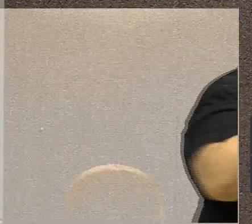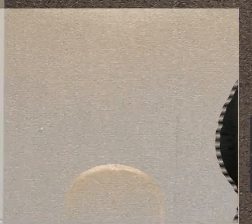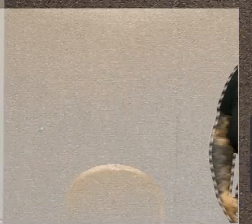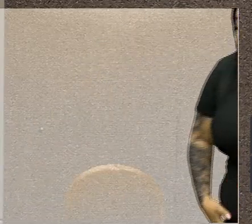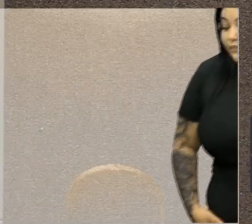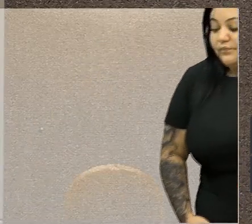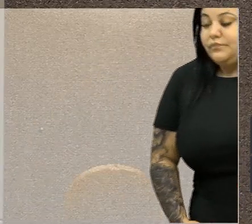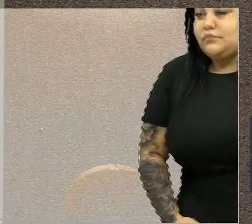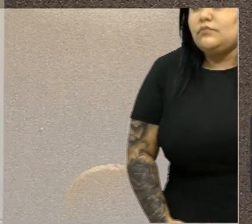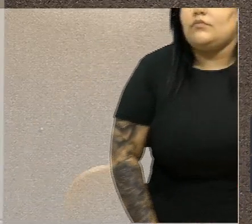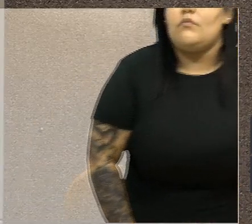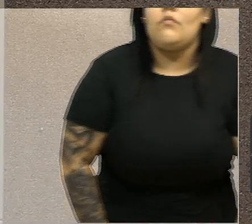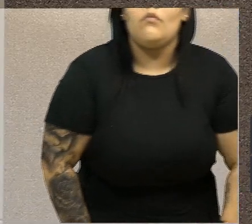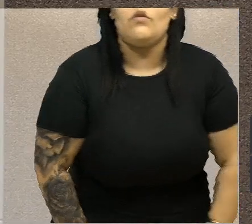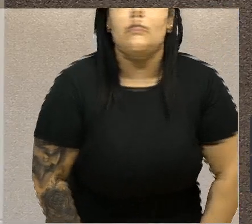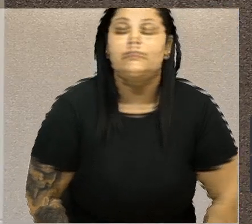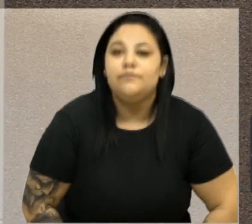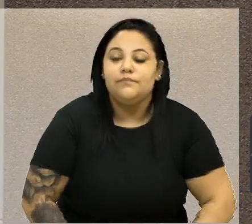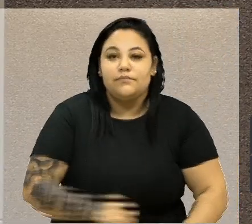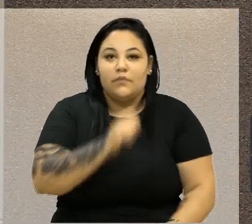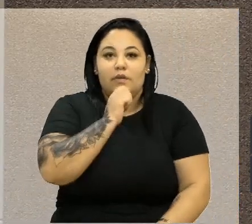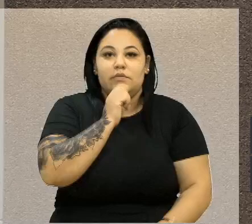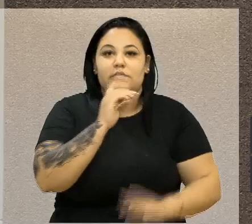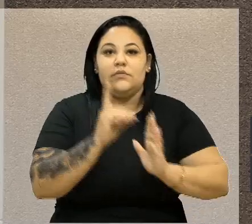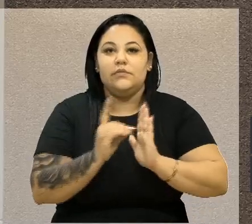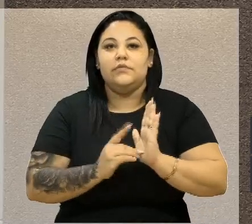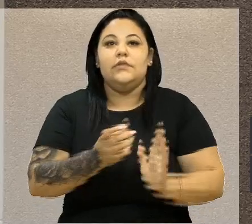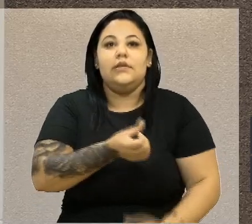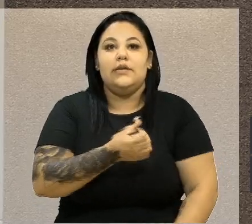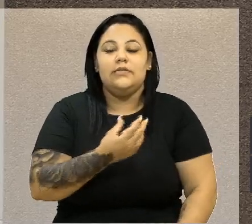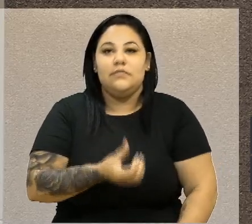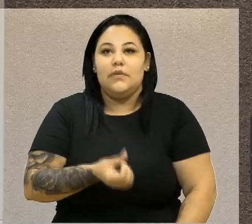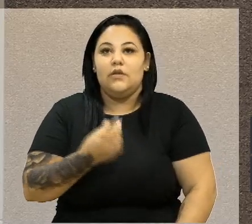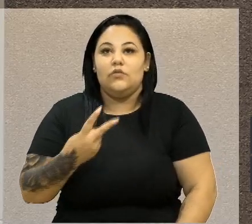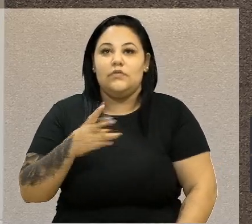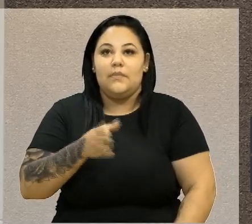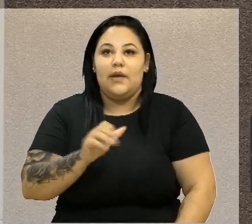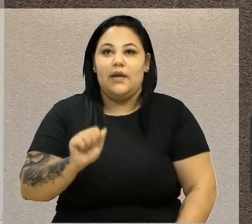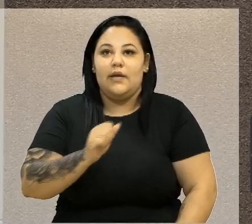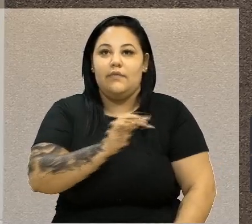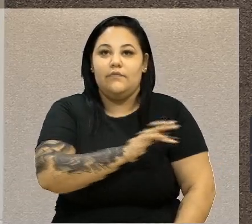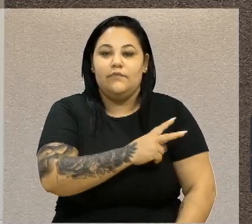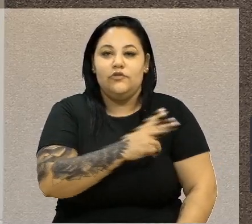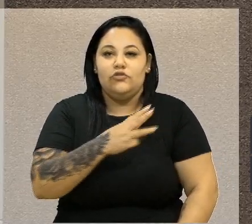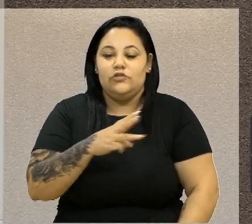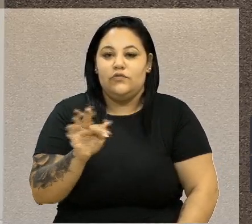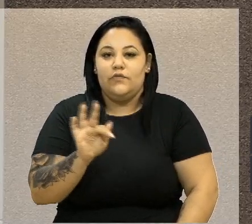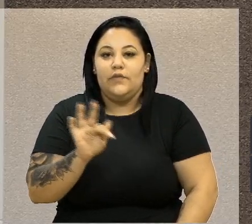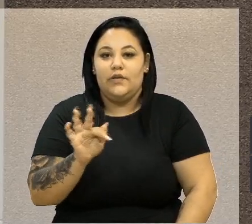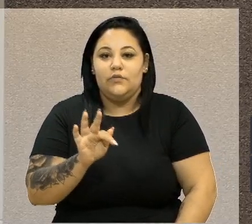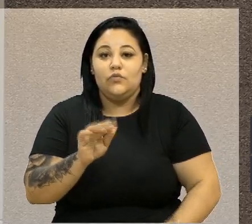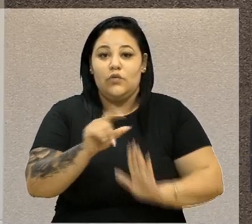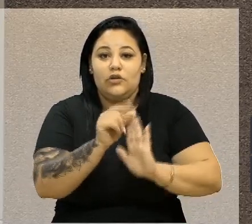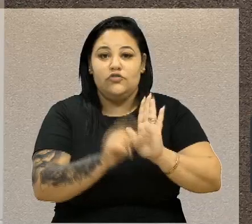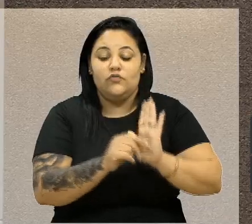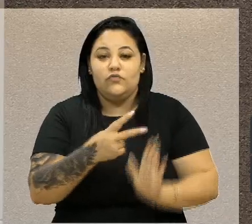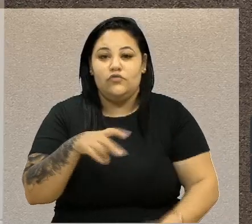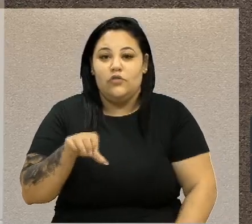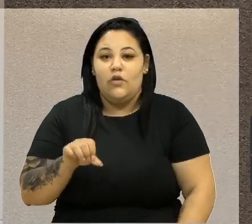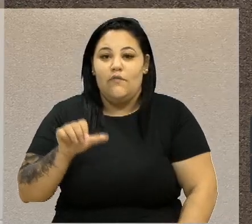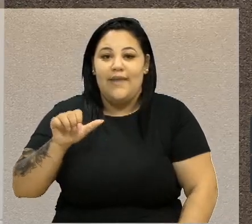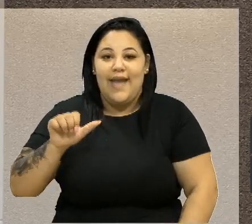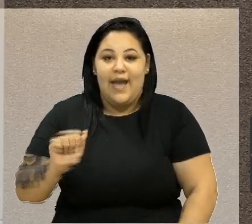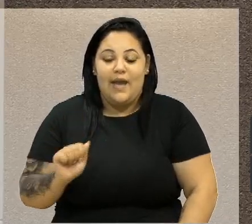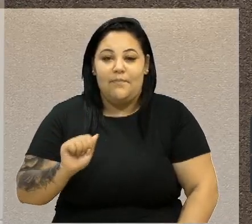Decreto Legislativo 362/A, de 23 de fevereiro de 2017, em seu artigo 29A,